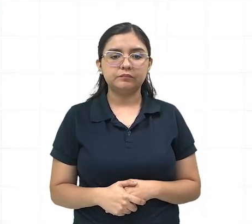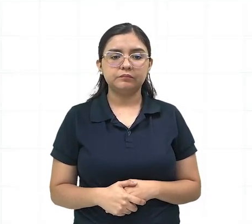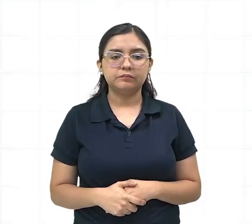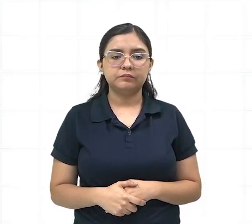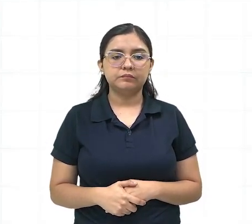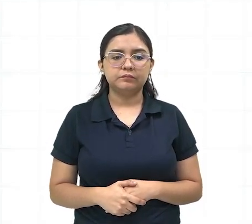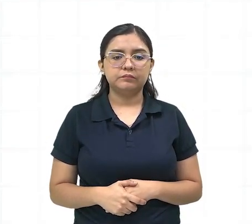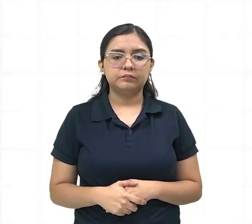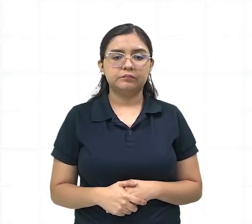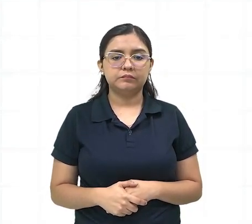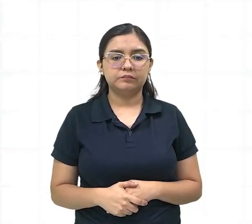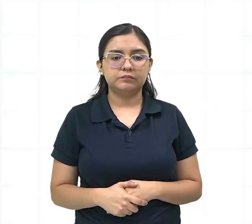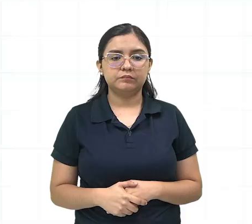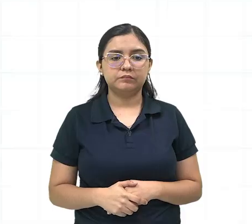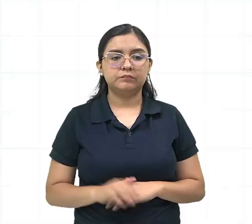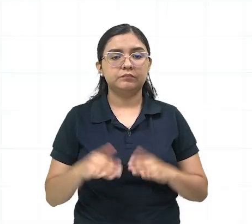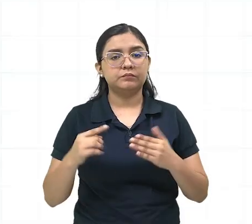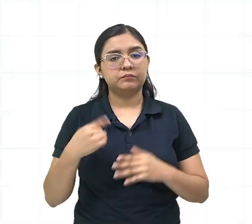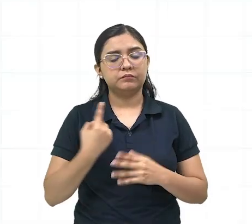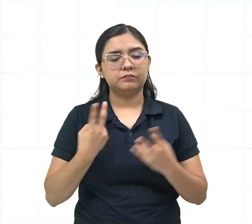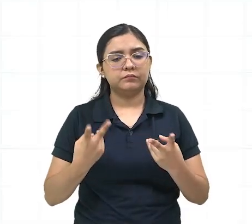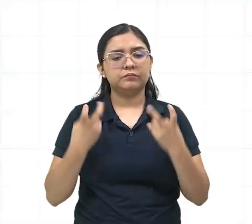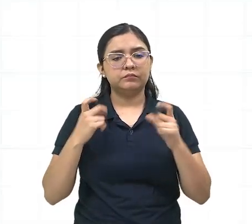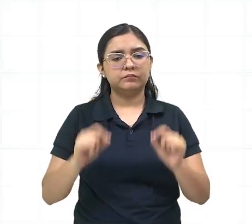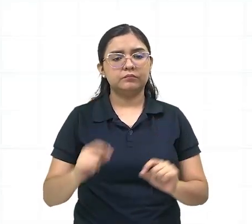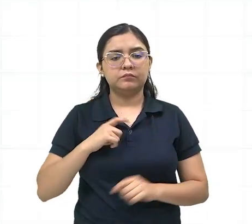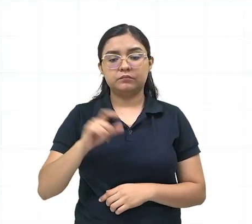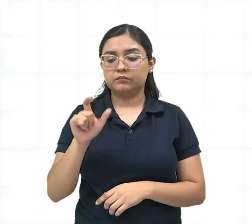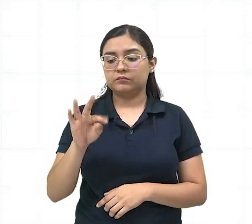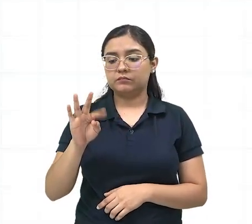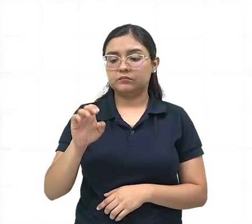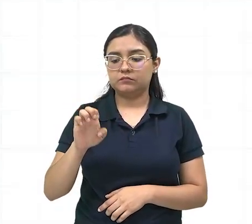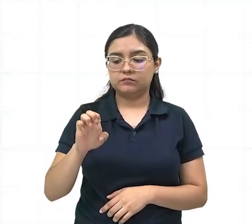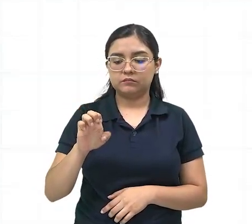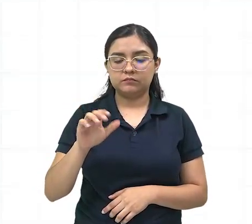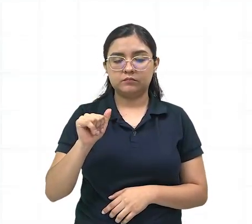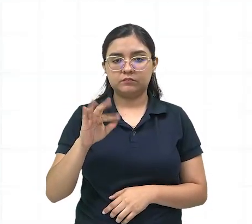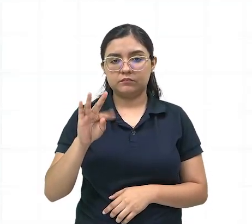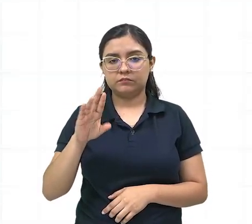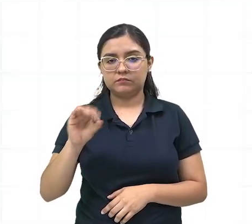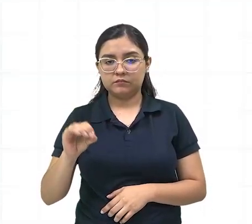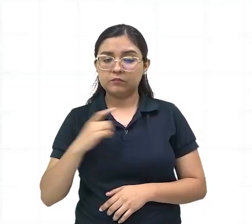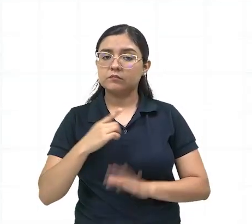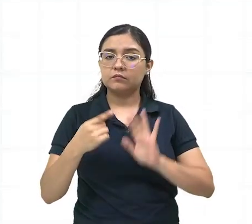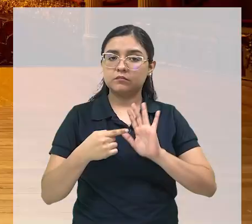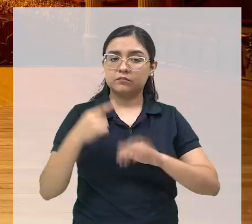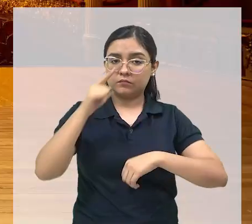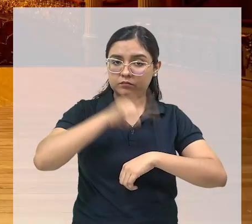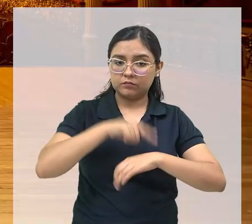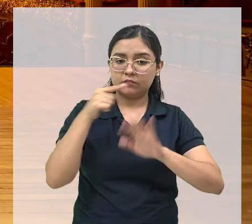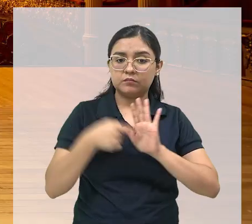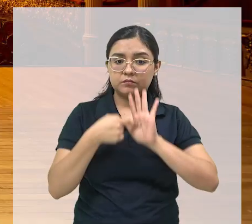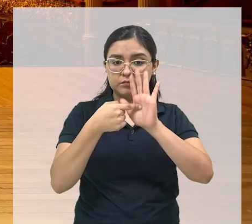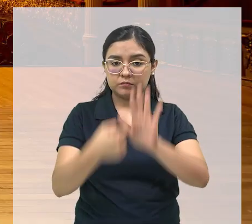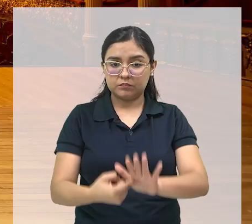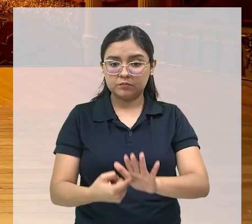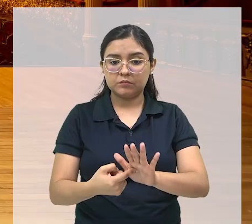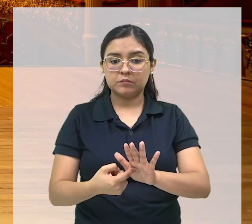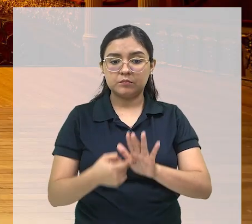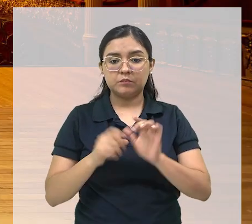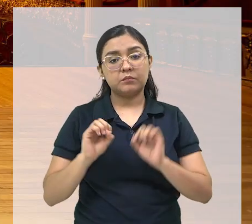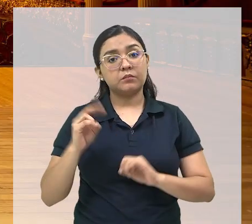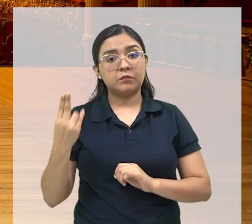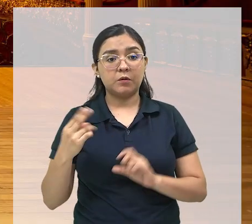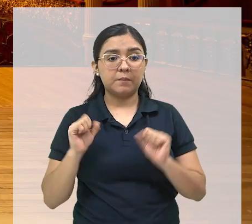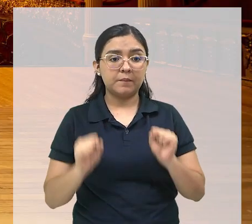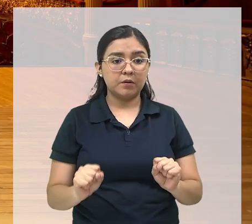Então a gente percebe que, quando eu falo a palavra teatro, eu posso estar falando da ação cênica, do ato de encenar,